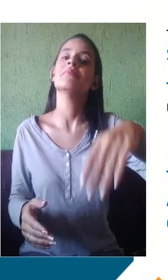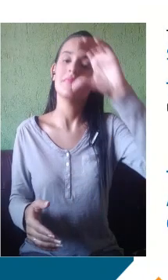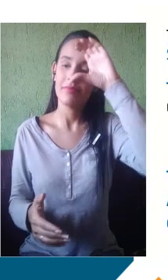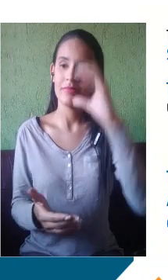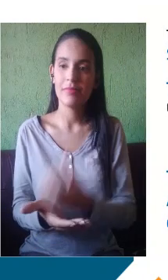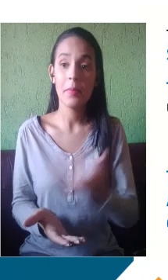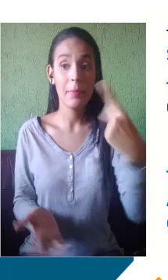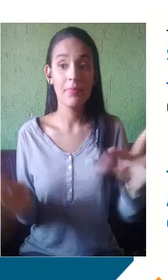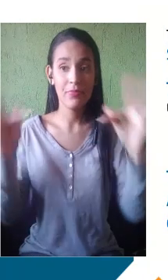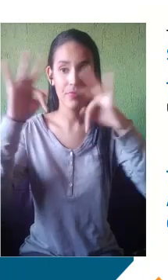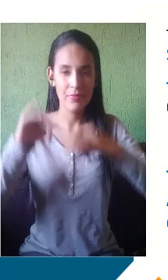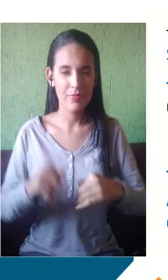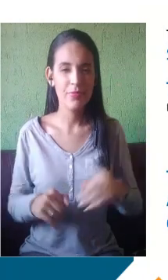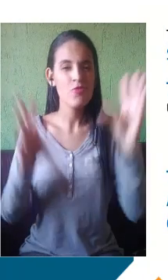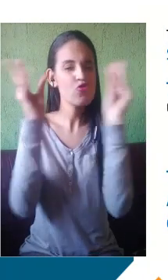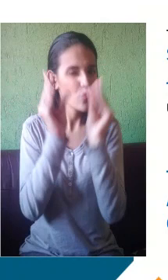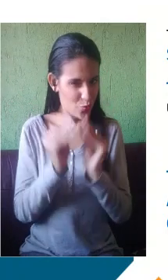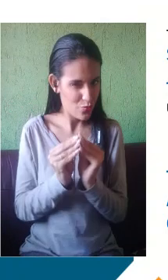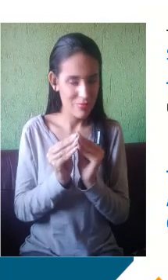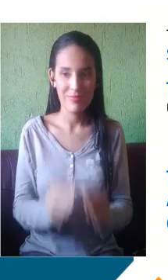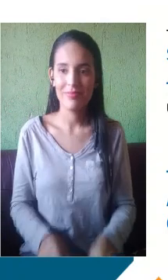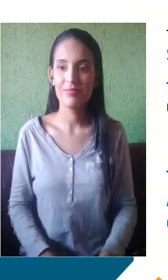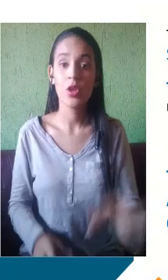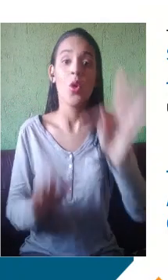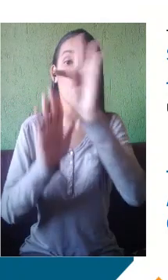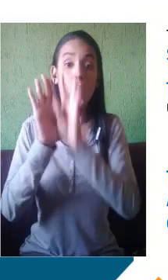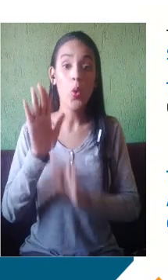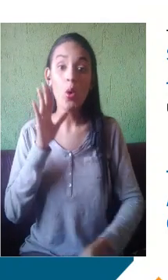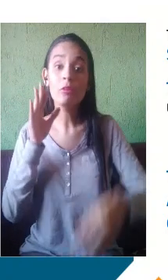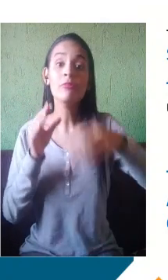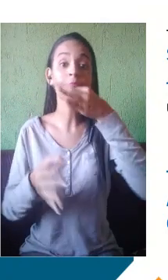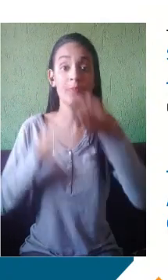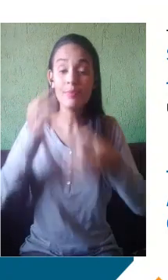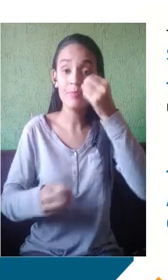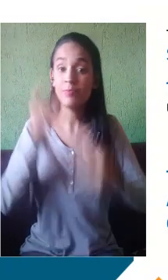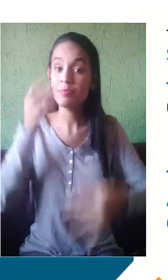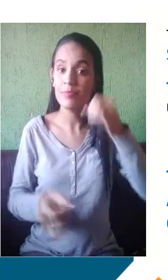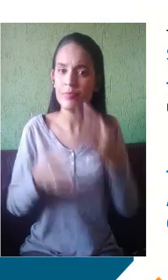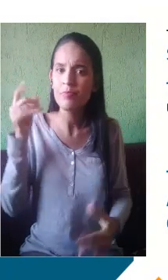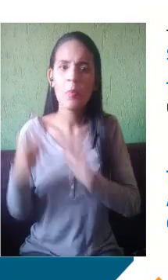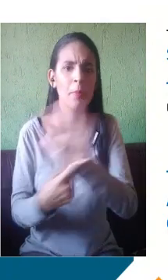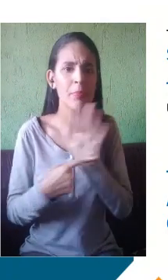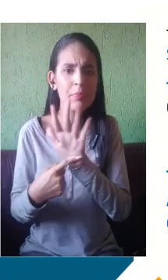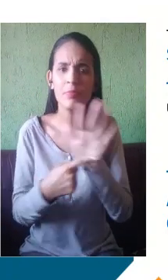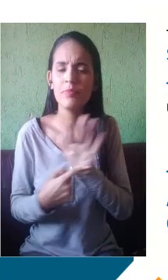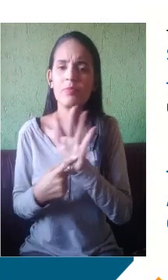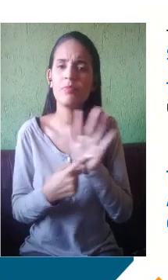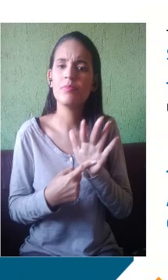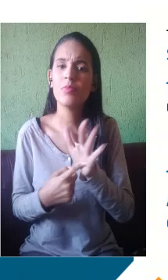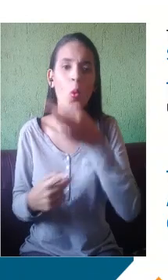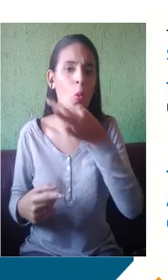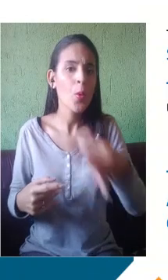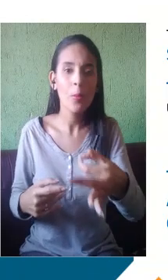Para encerrarmos, vamos fazer aquela síntese. O texto argumentativo ali vai ser aquele texto que defende um ponto de vista sobre um determinado